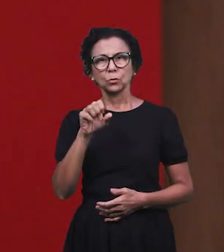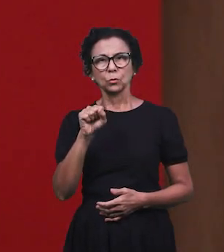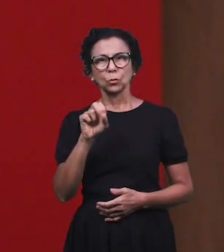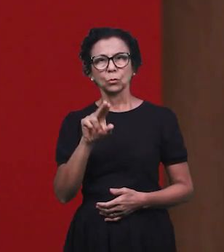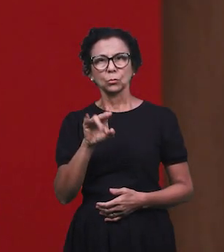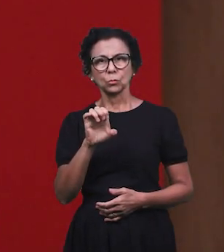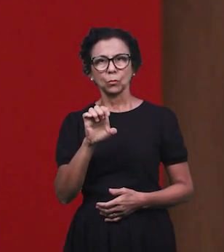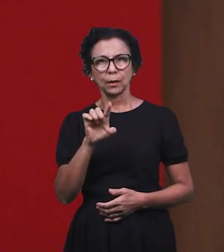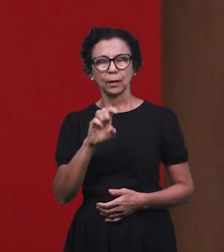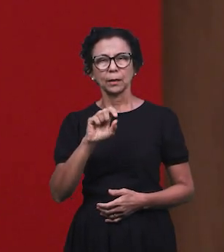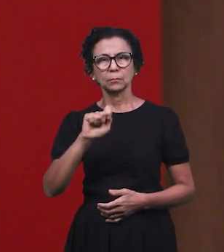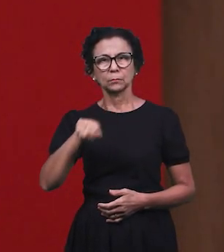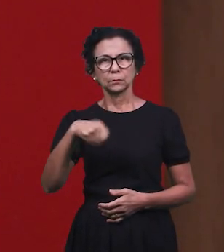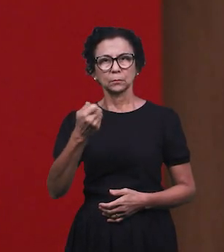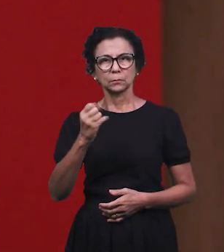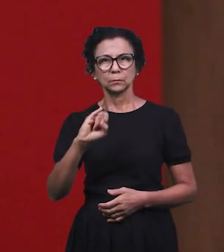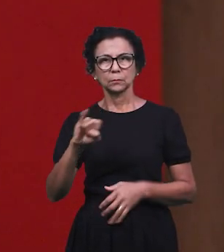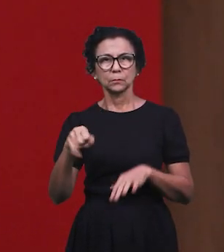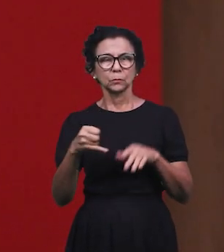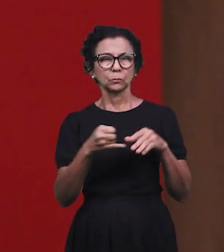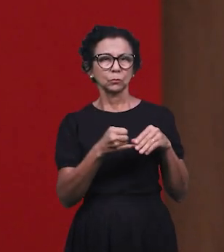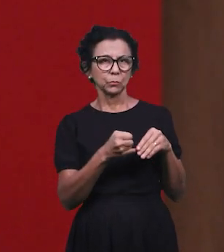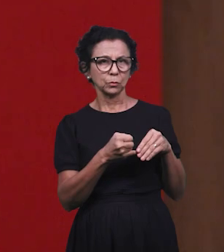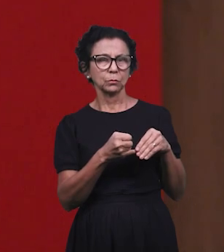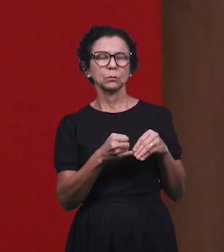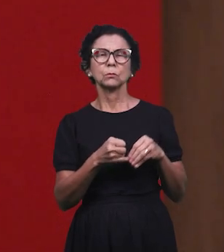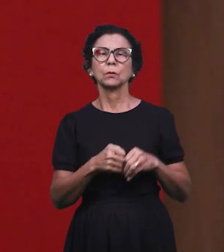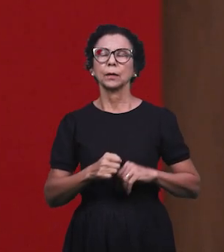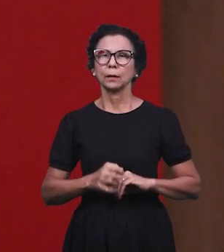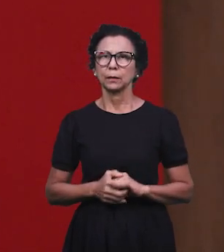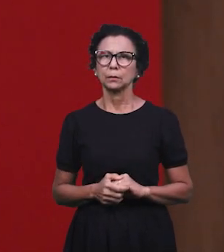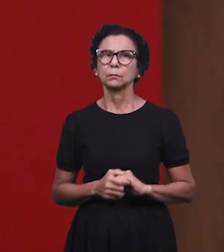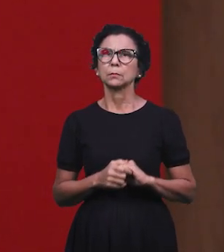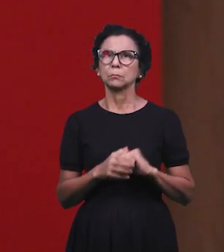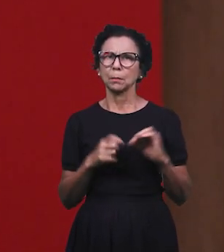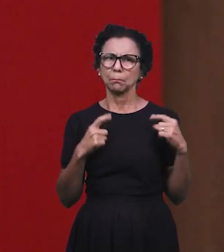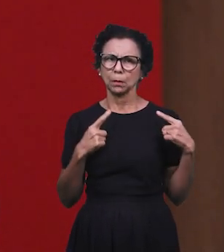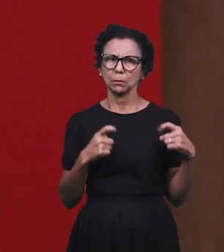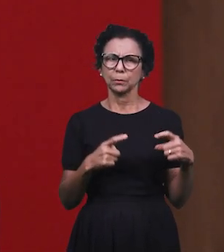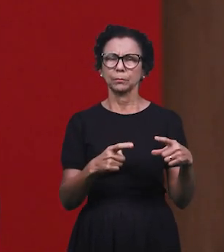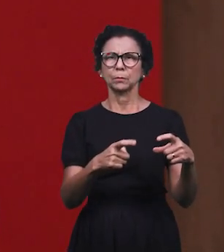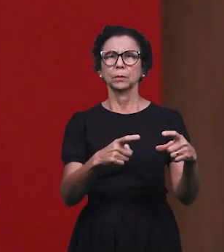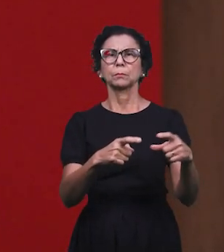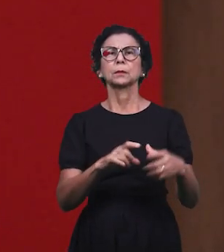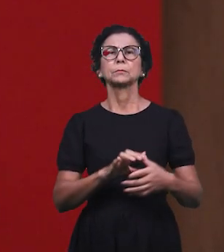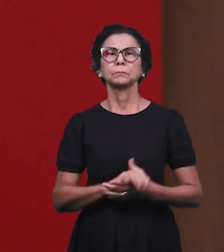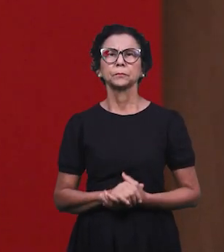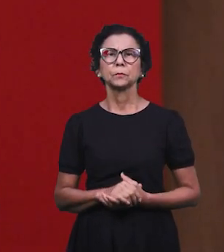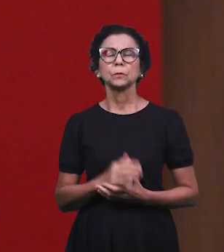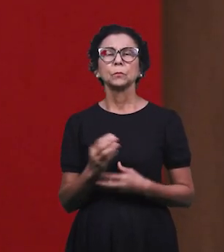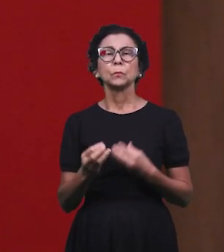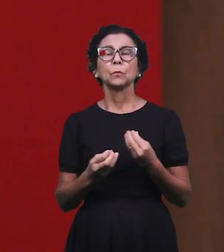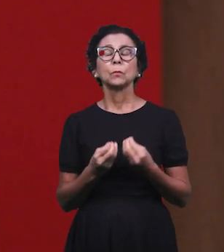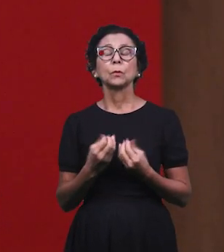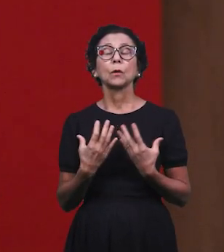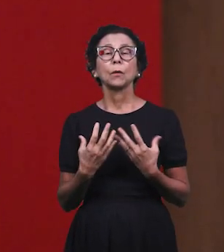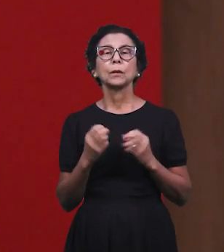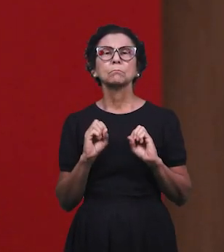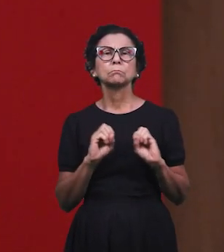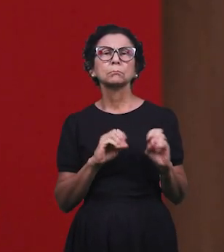Que aplicações, que ensinos nós podemos ter em relação a essas batalhas, né, enfrentadas por